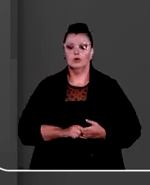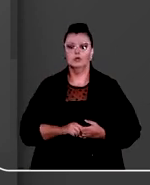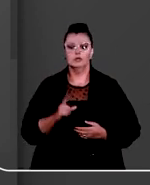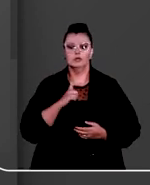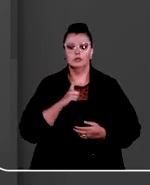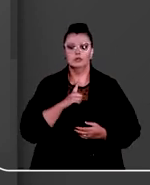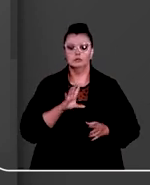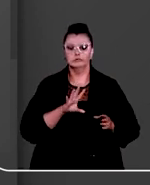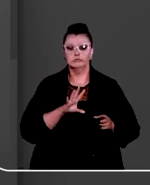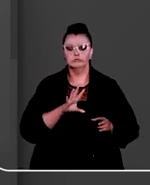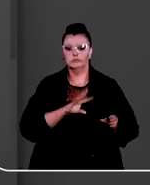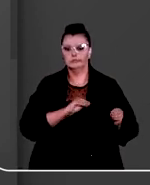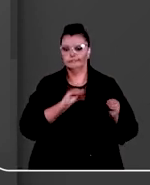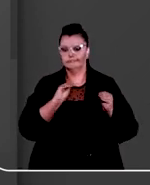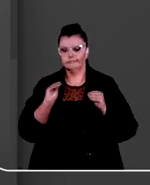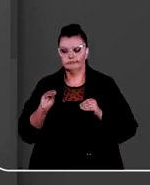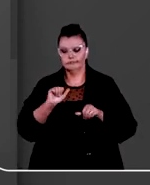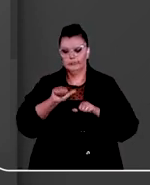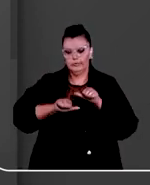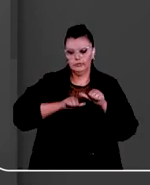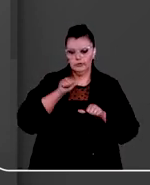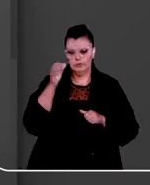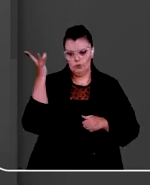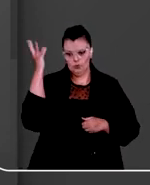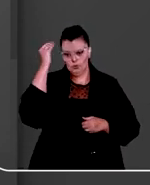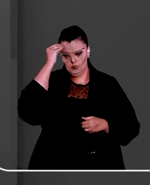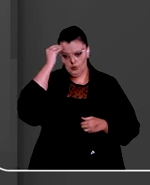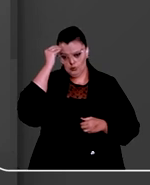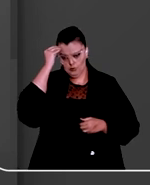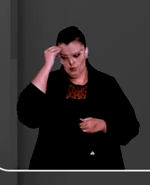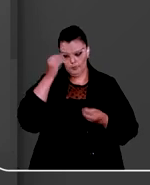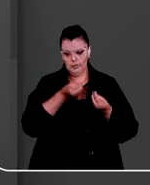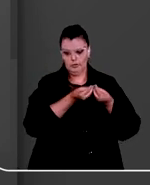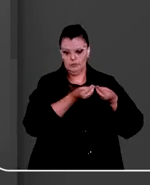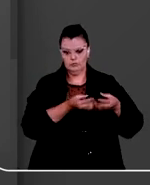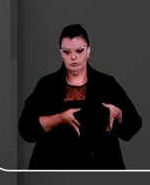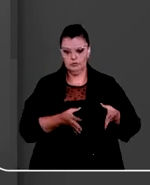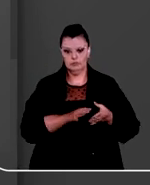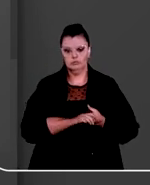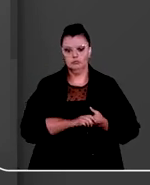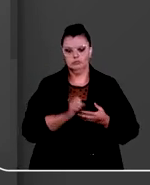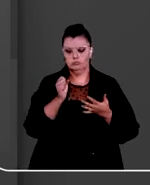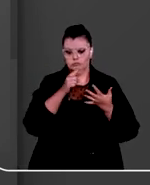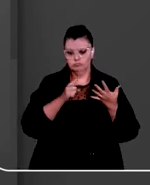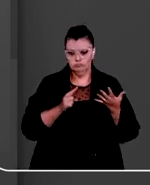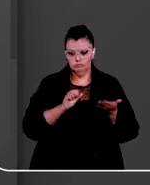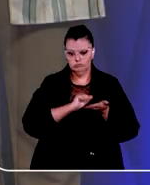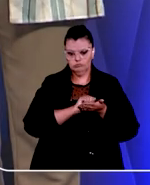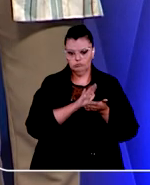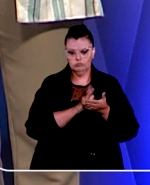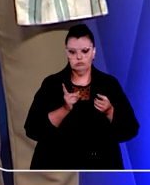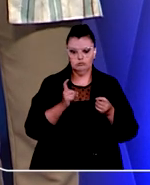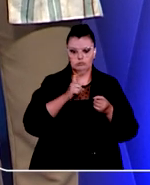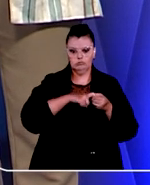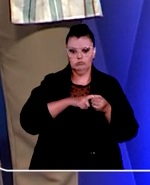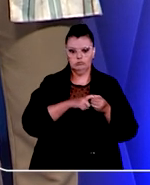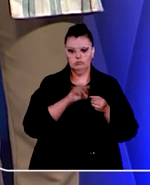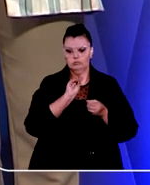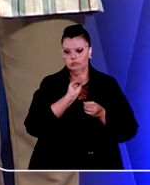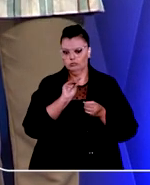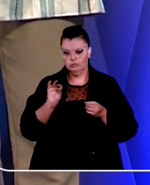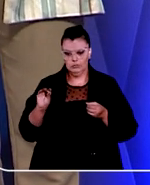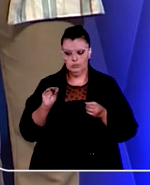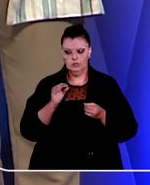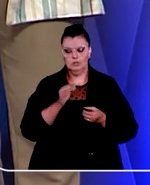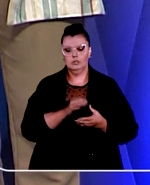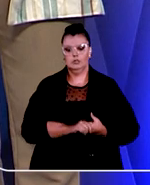segurado ou de outra pessoa a quem tenha sido confiada a direção do veículo pois implicaria